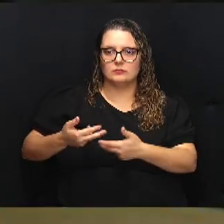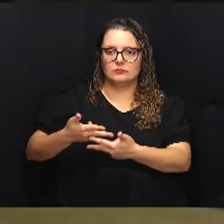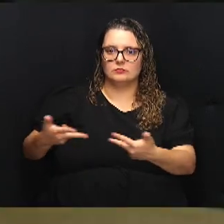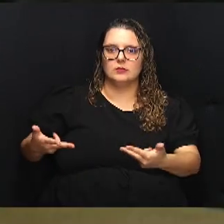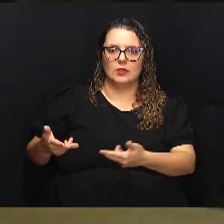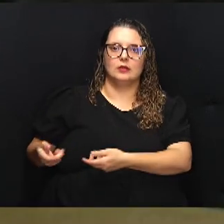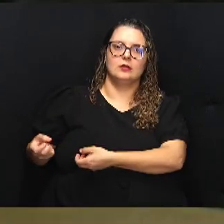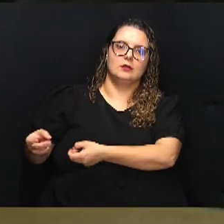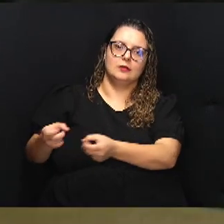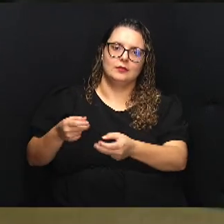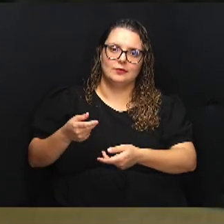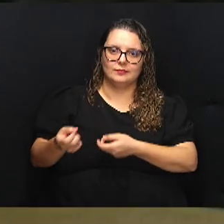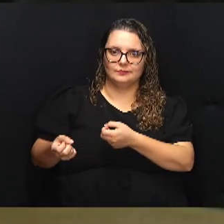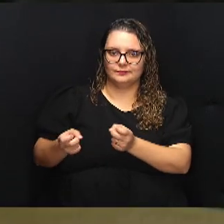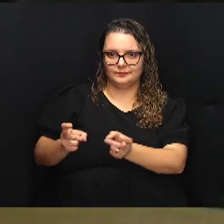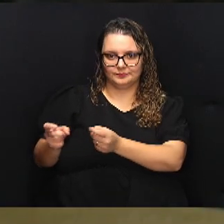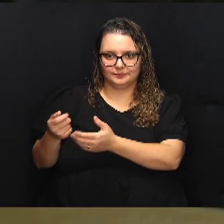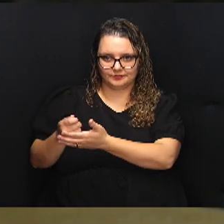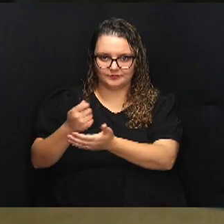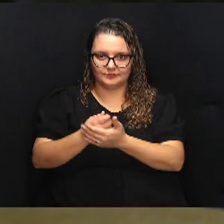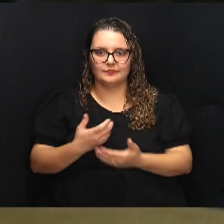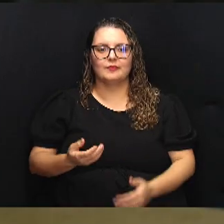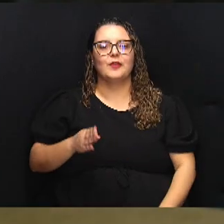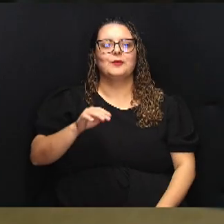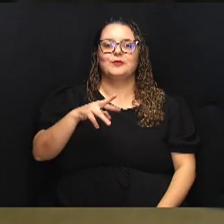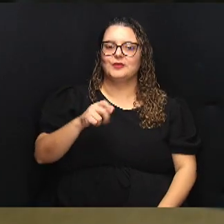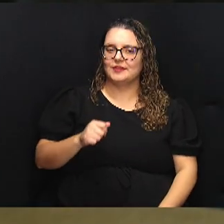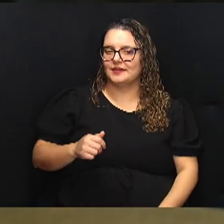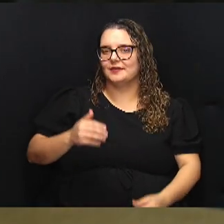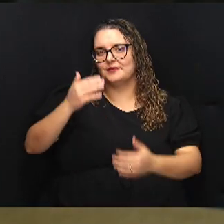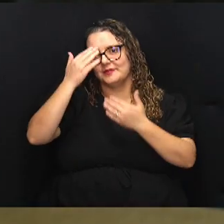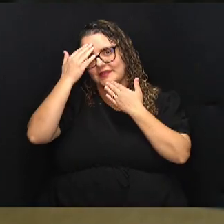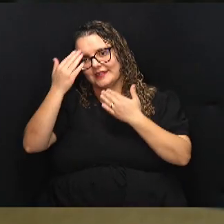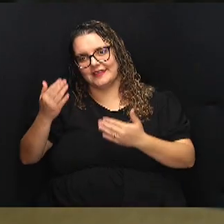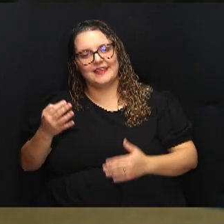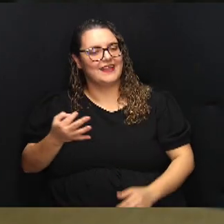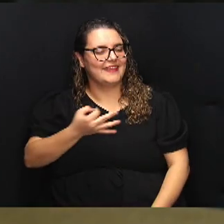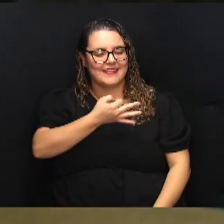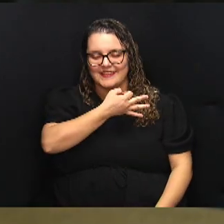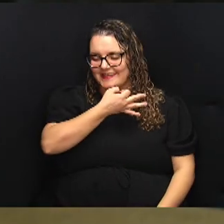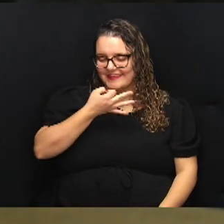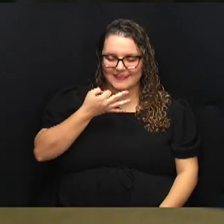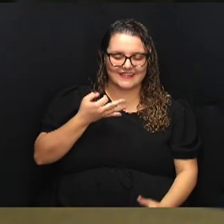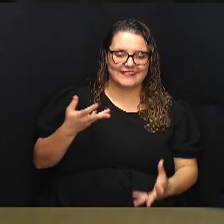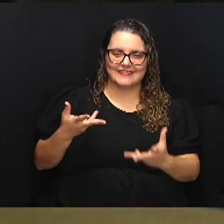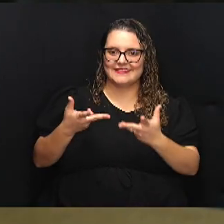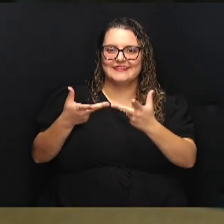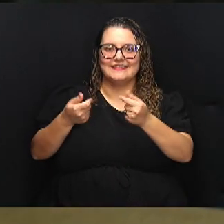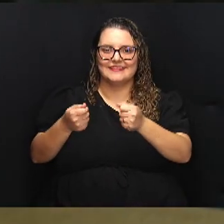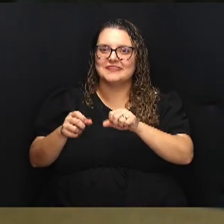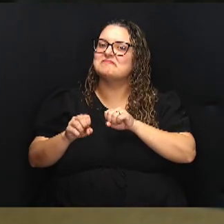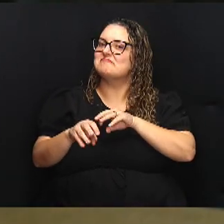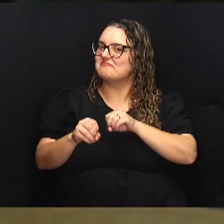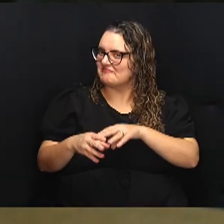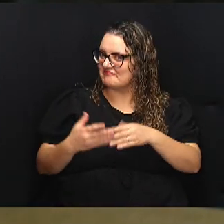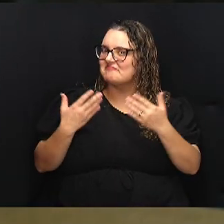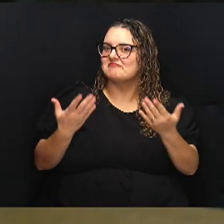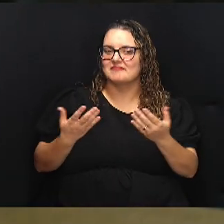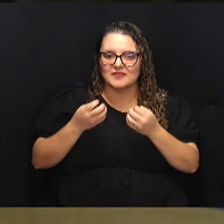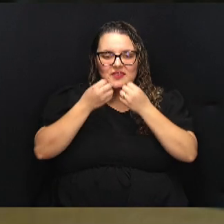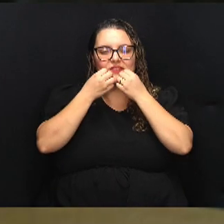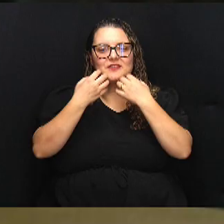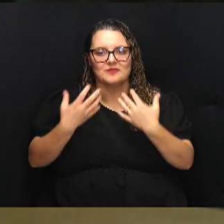bem, Bruninha, valeu, viu? Pessoal de casa, valeu pelas perguntas. Que maravilha, que aula, né? Muito